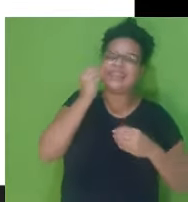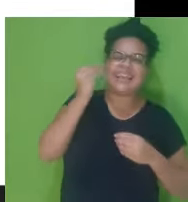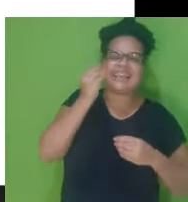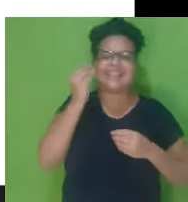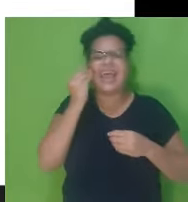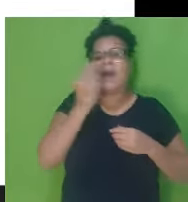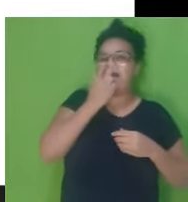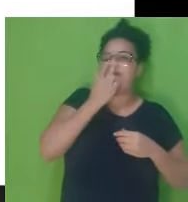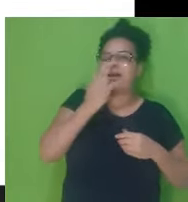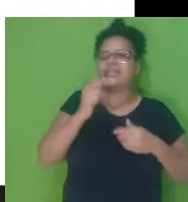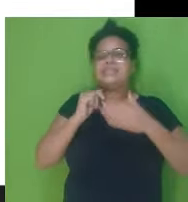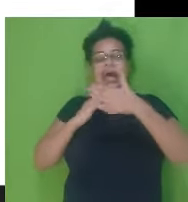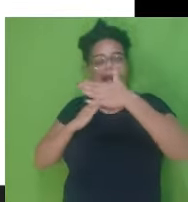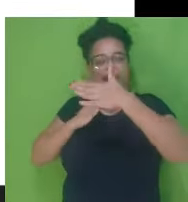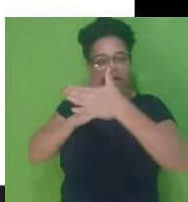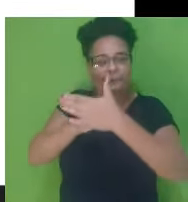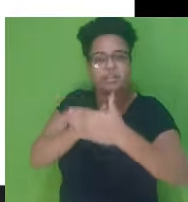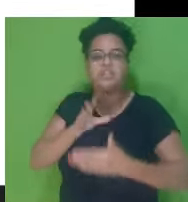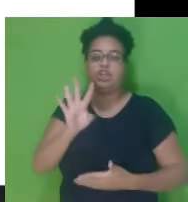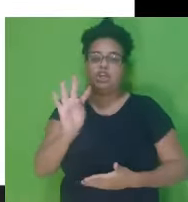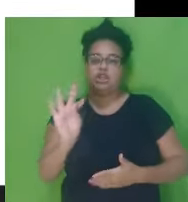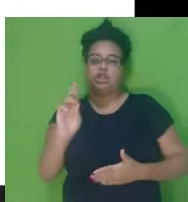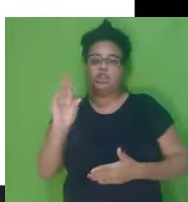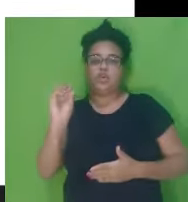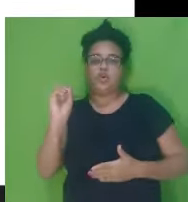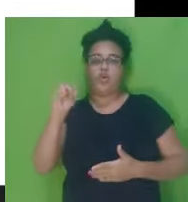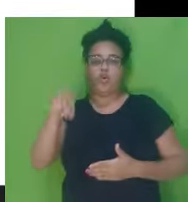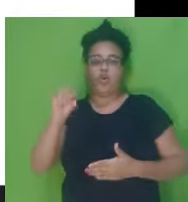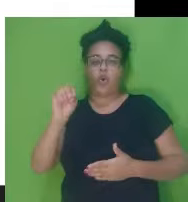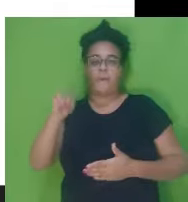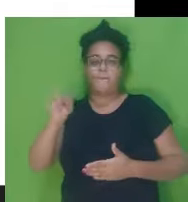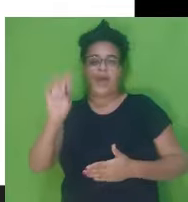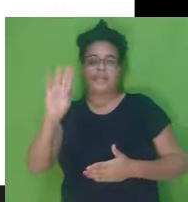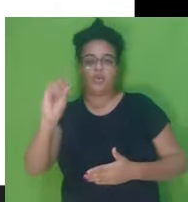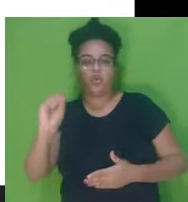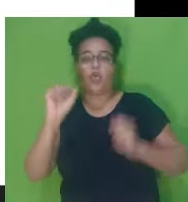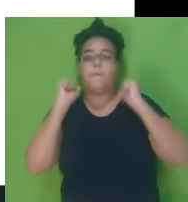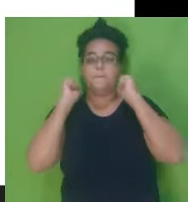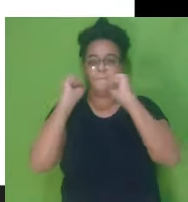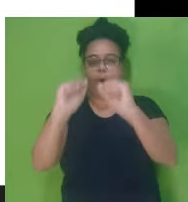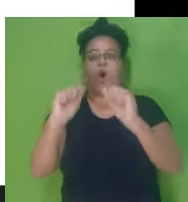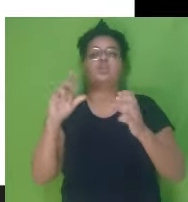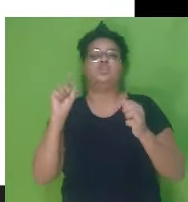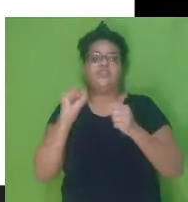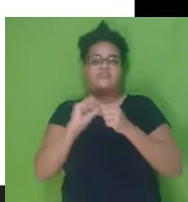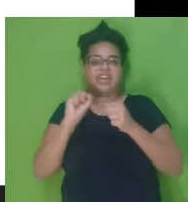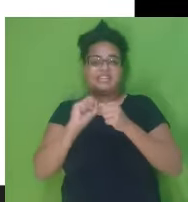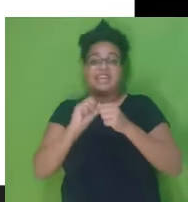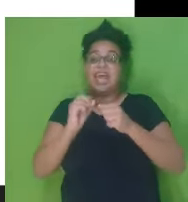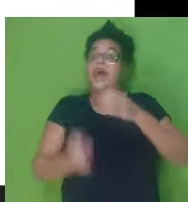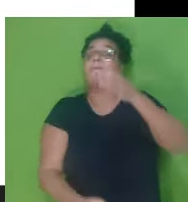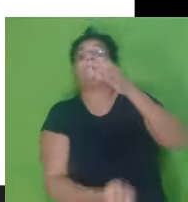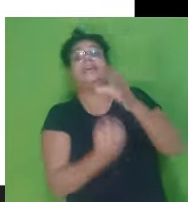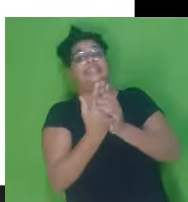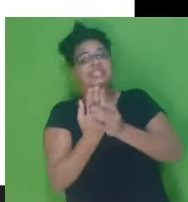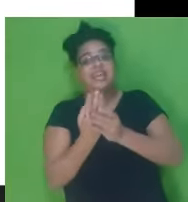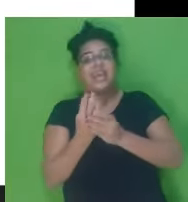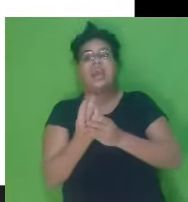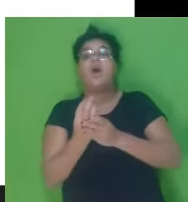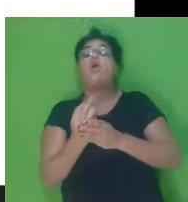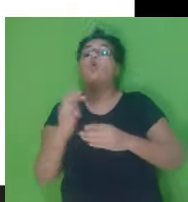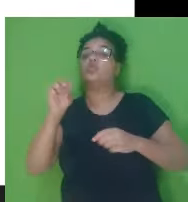poder tentar fazer aparecer o limite trigonométrico. Bom, mas a gente pode fazer esse x